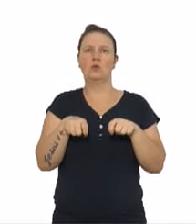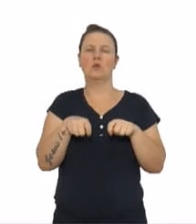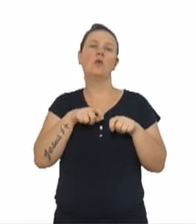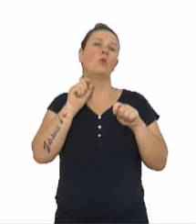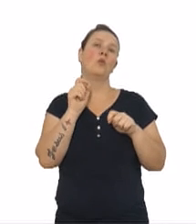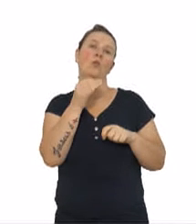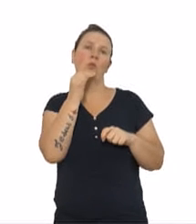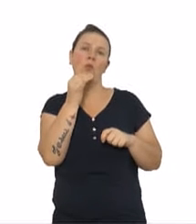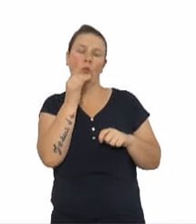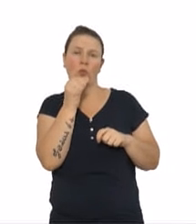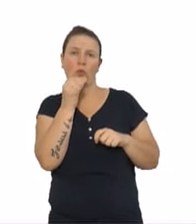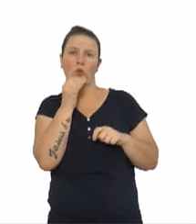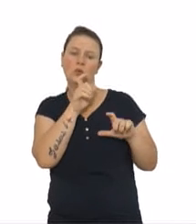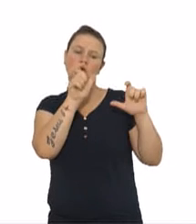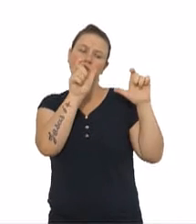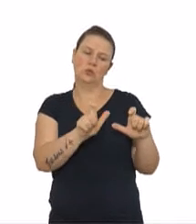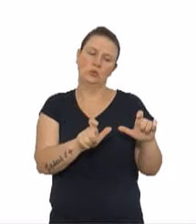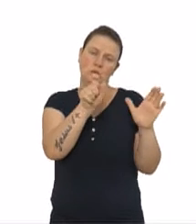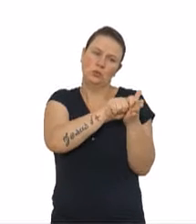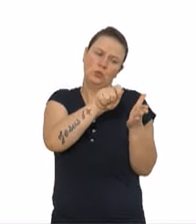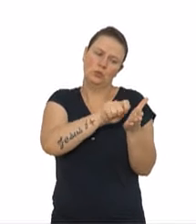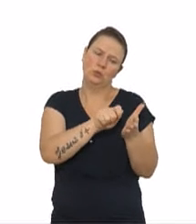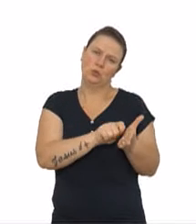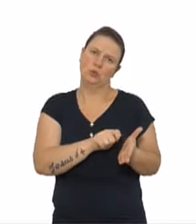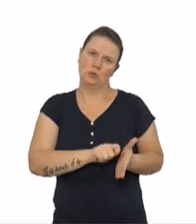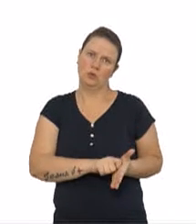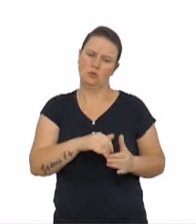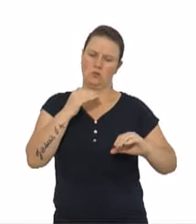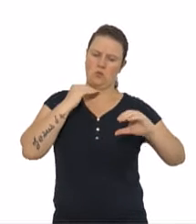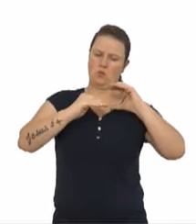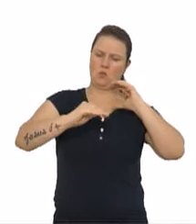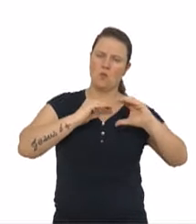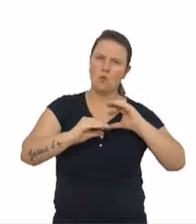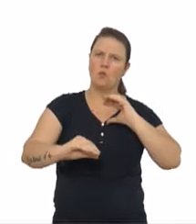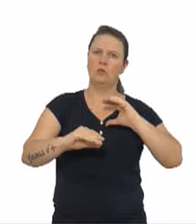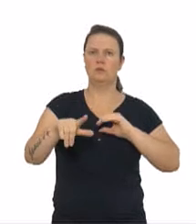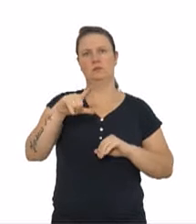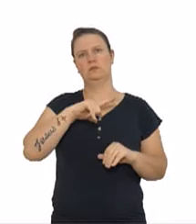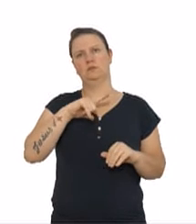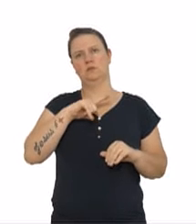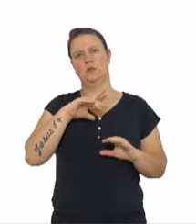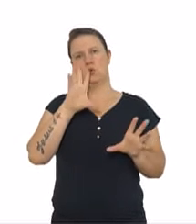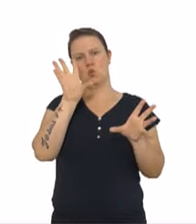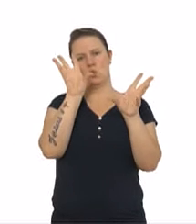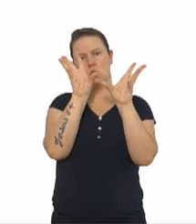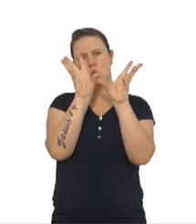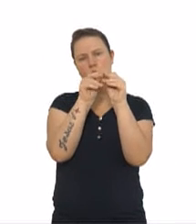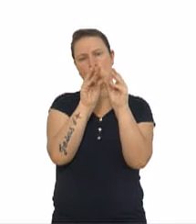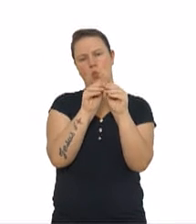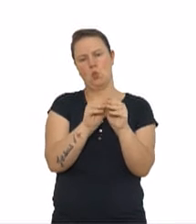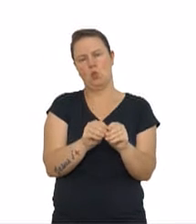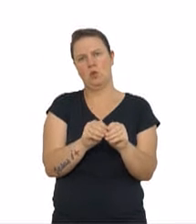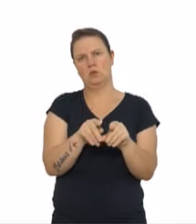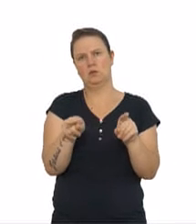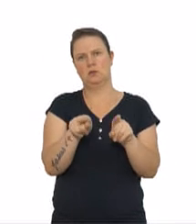desde o lugar que estou escrevendo, comunicando-me. Usar abreviaturas,